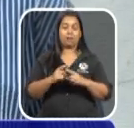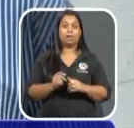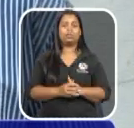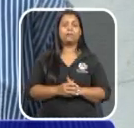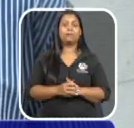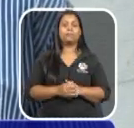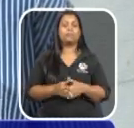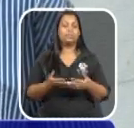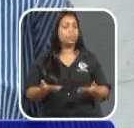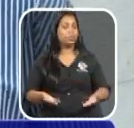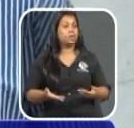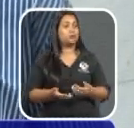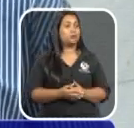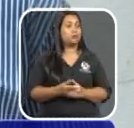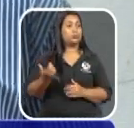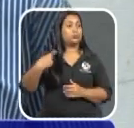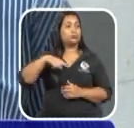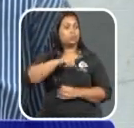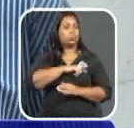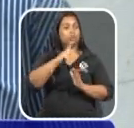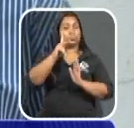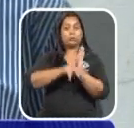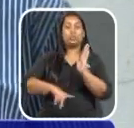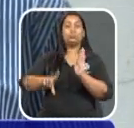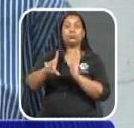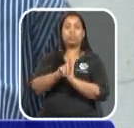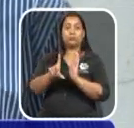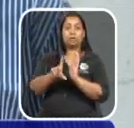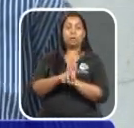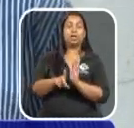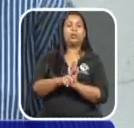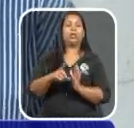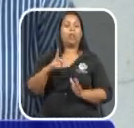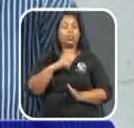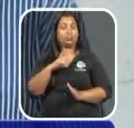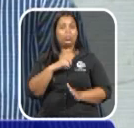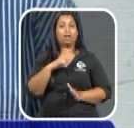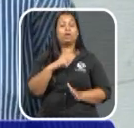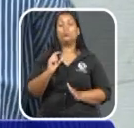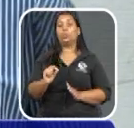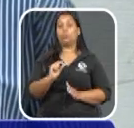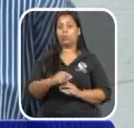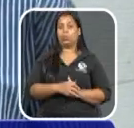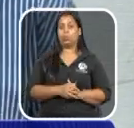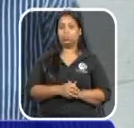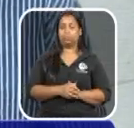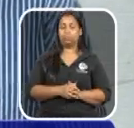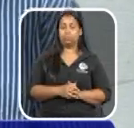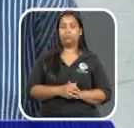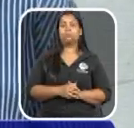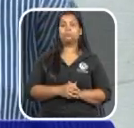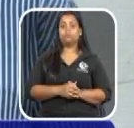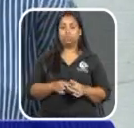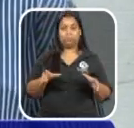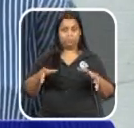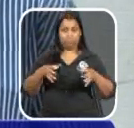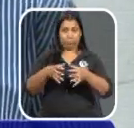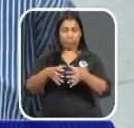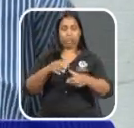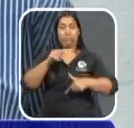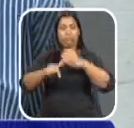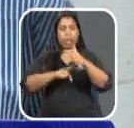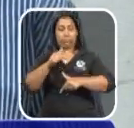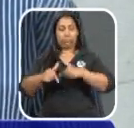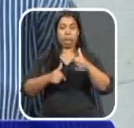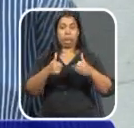e nossos projetos de lei entabulado têm como consectário esse nicho, né? Trabalhar a